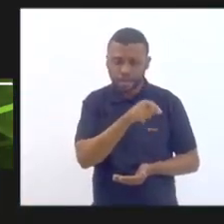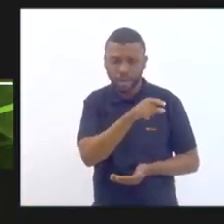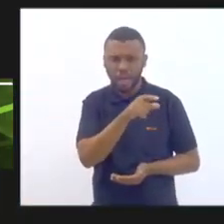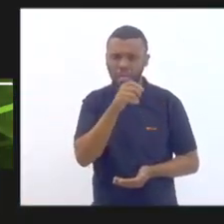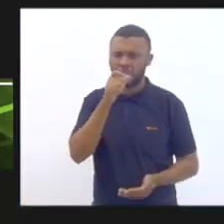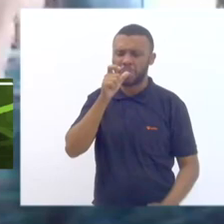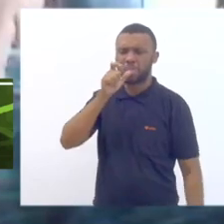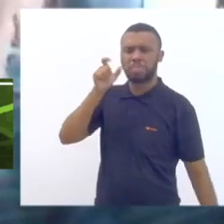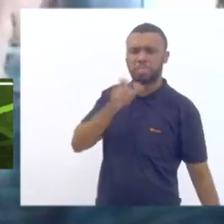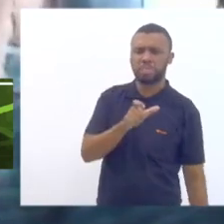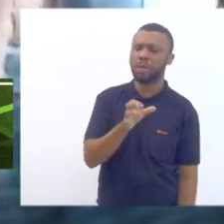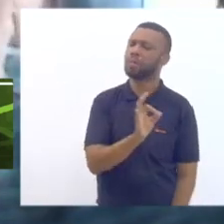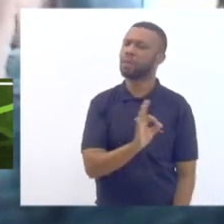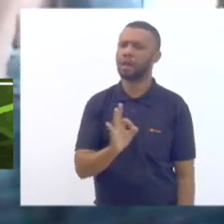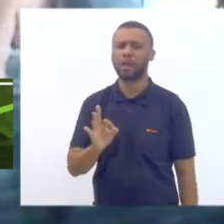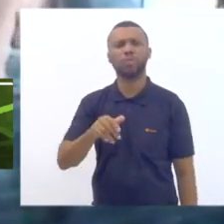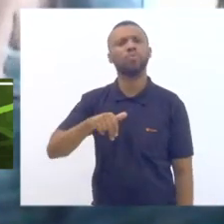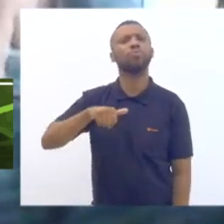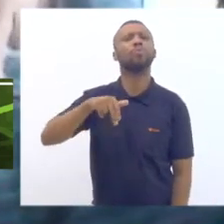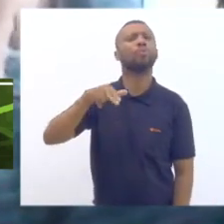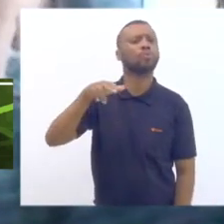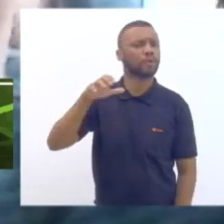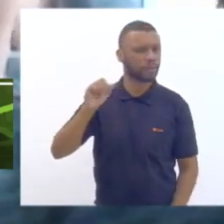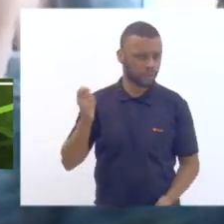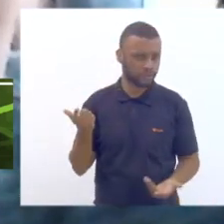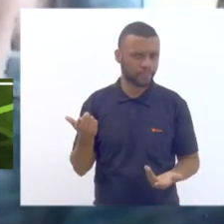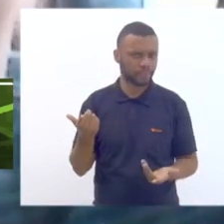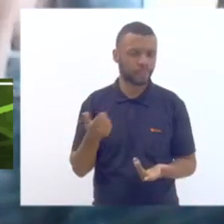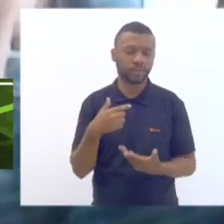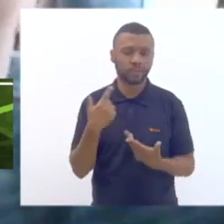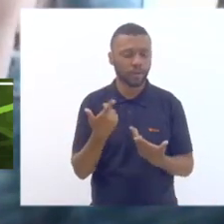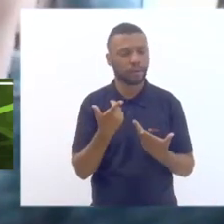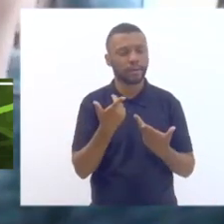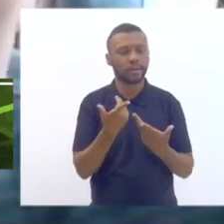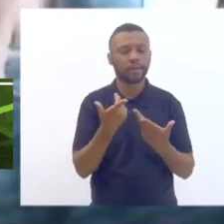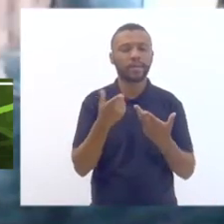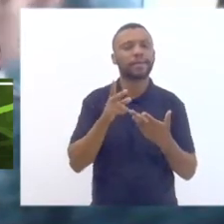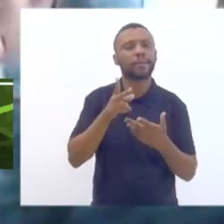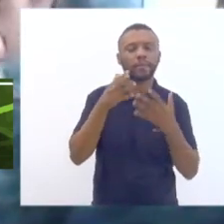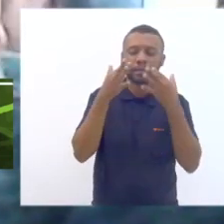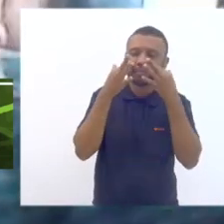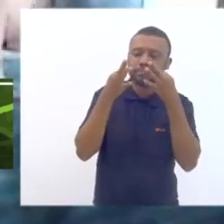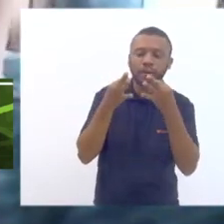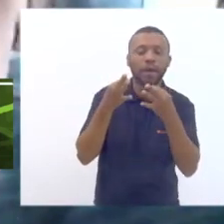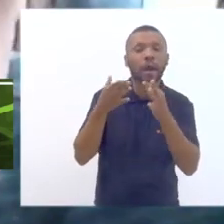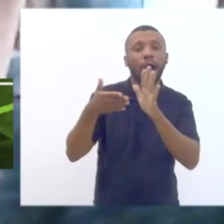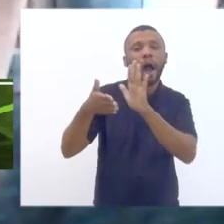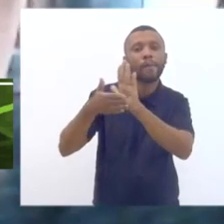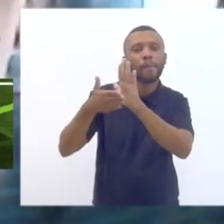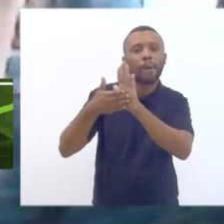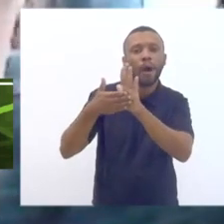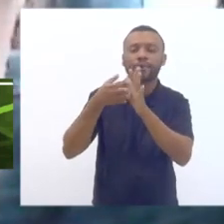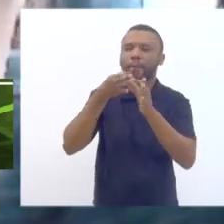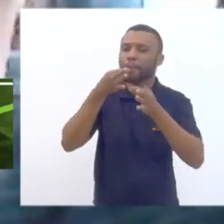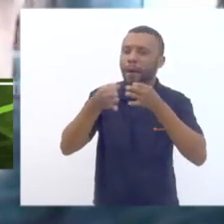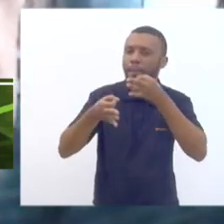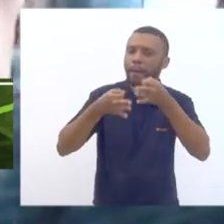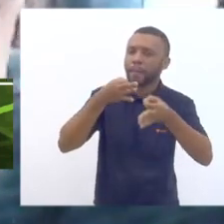ofendendo ninguém, então ele leva em conta as proposições dos deputados